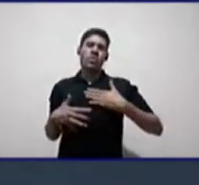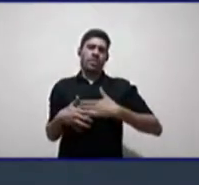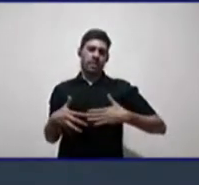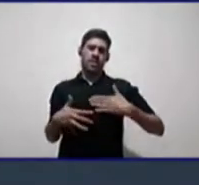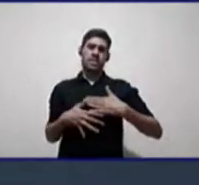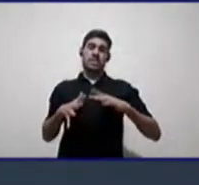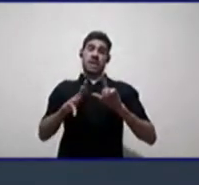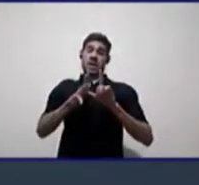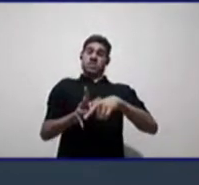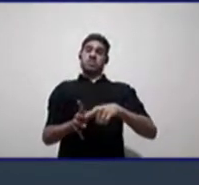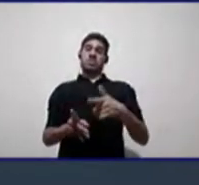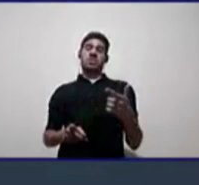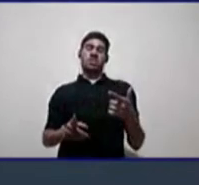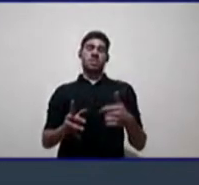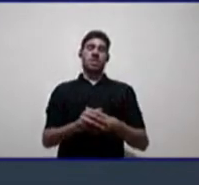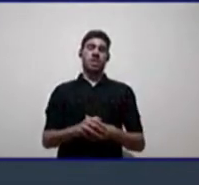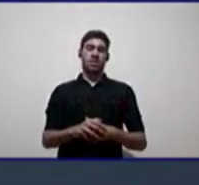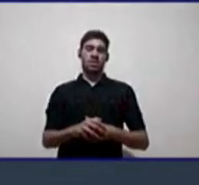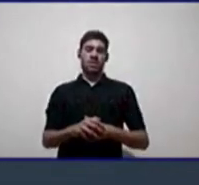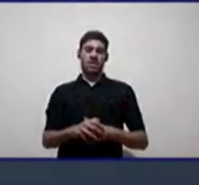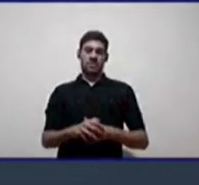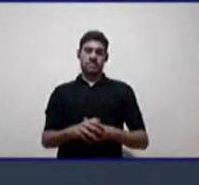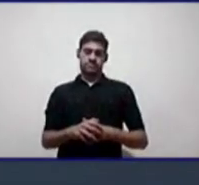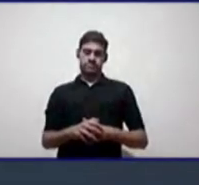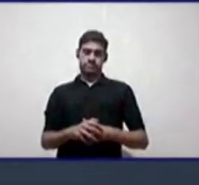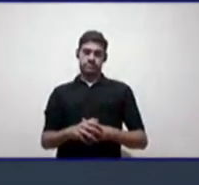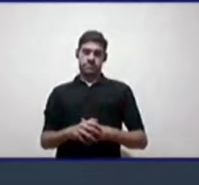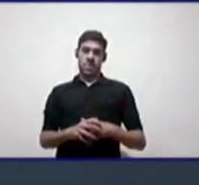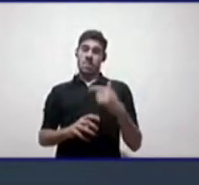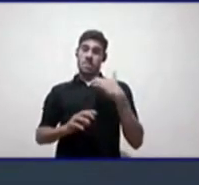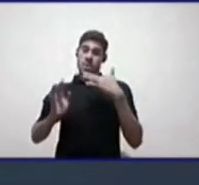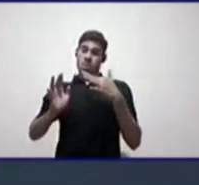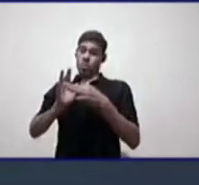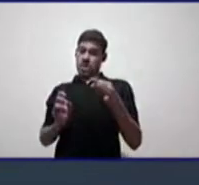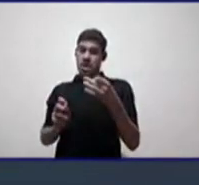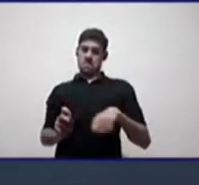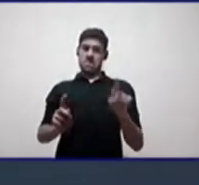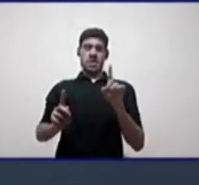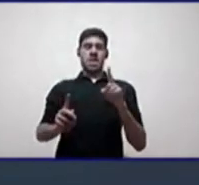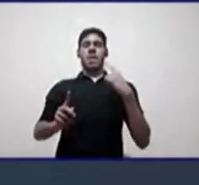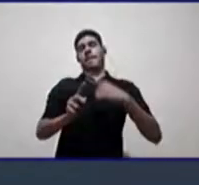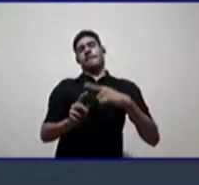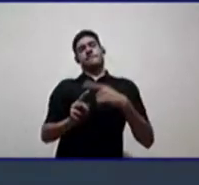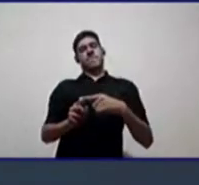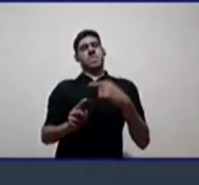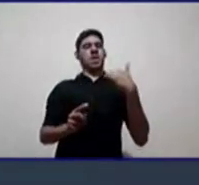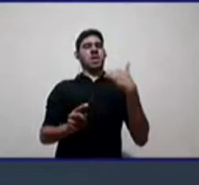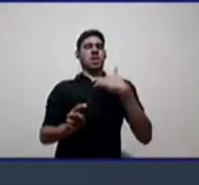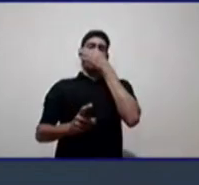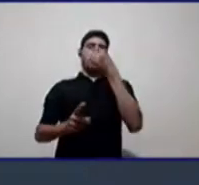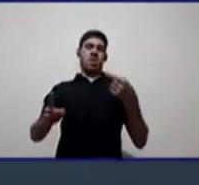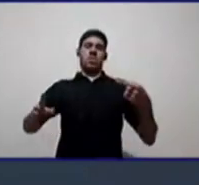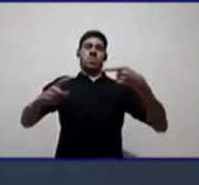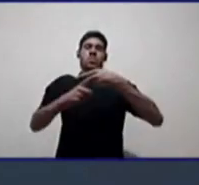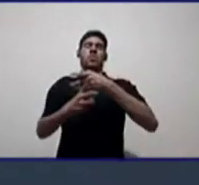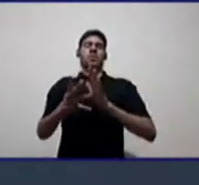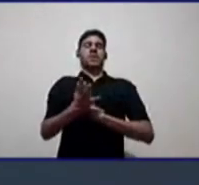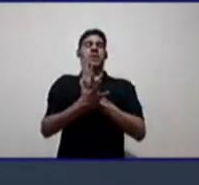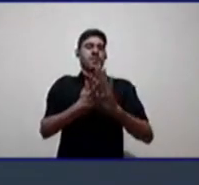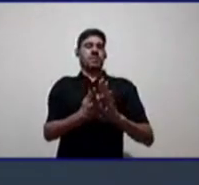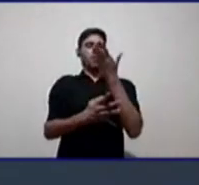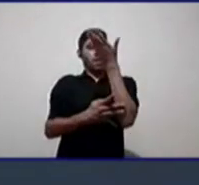adiantar, ministro Tarcísio, que em relação ao meu destaque, não há necessidade, porque eu não vou discordar de nada de Vossa